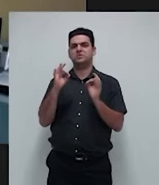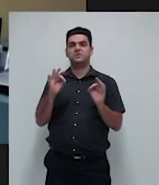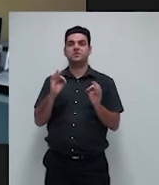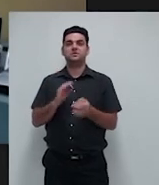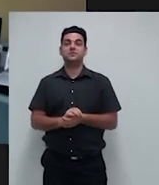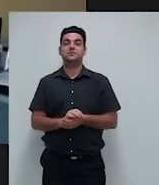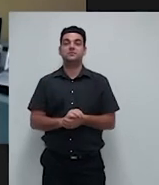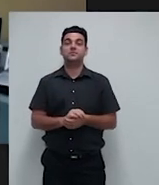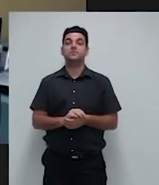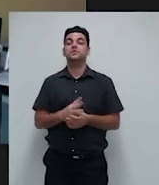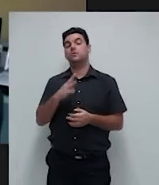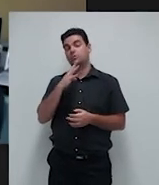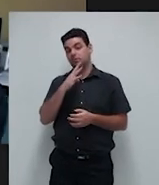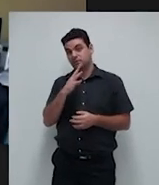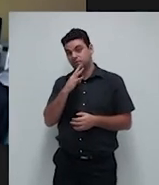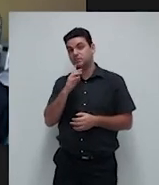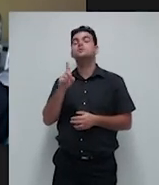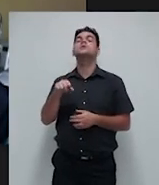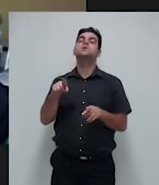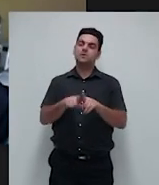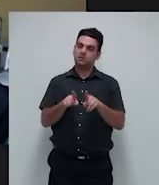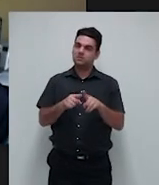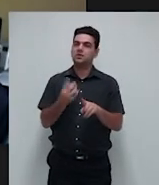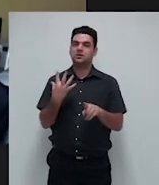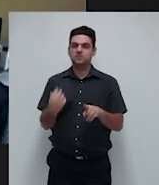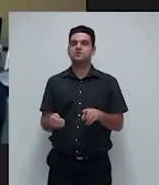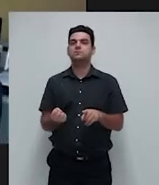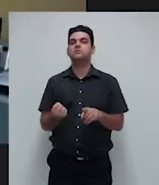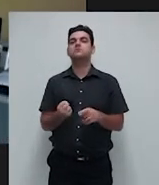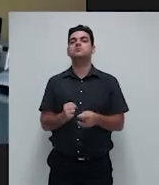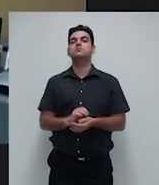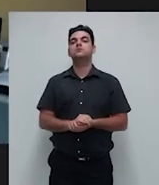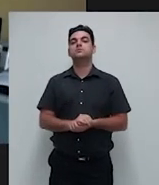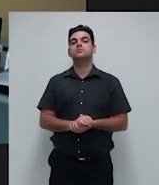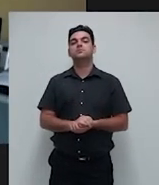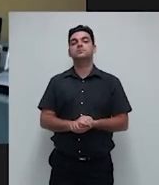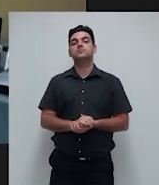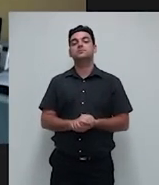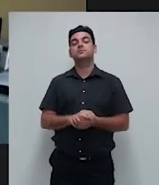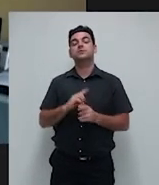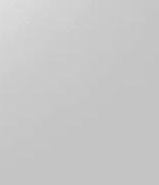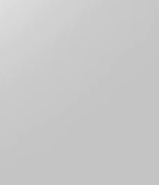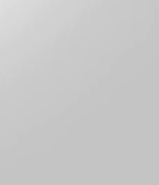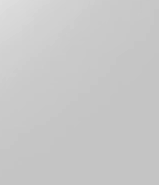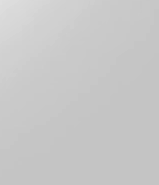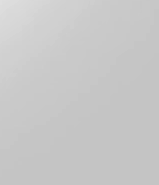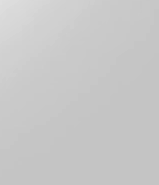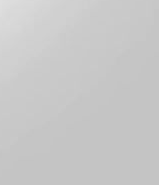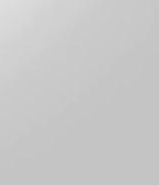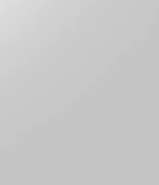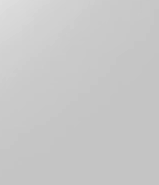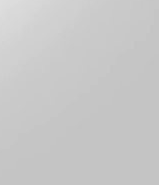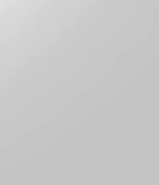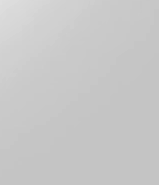e o retorno dos autos ao tribunal de origem para que se manifeste sobre o ponto omisso.